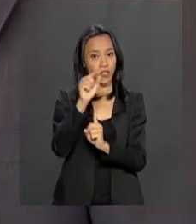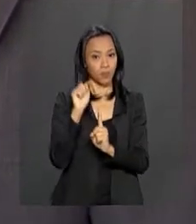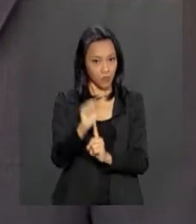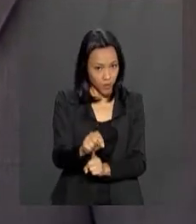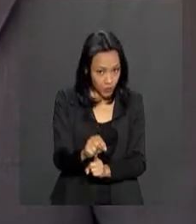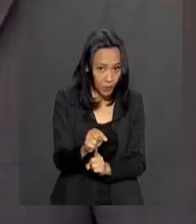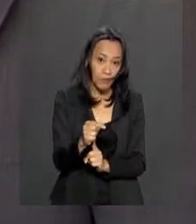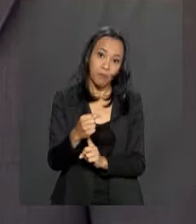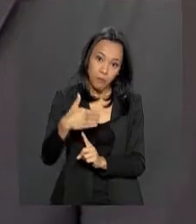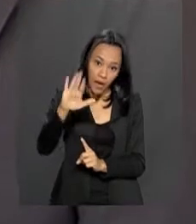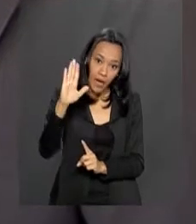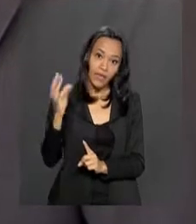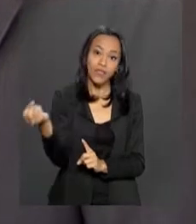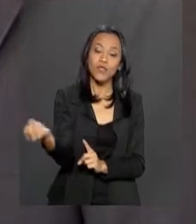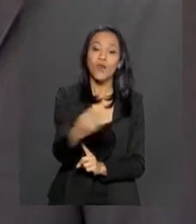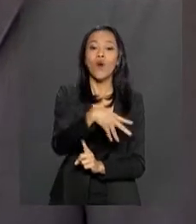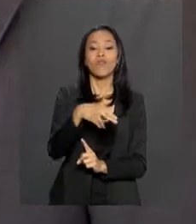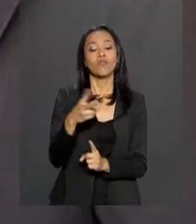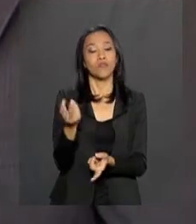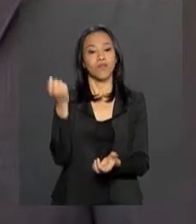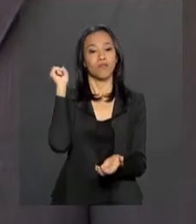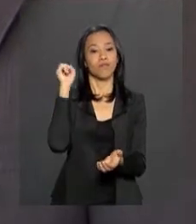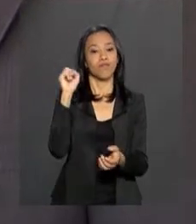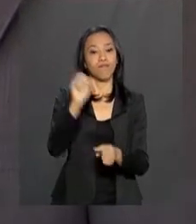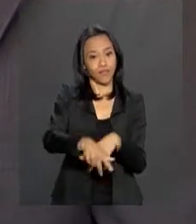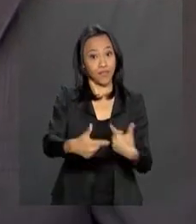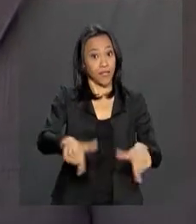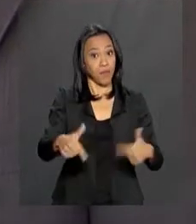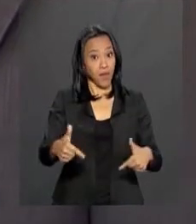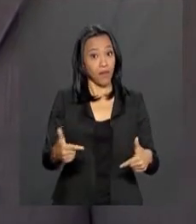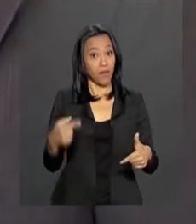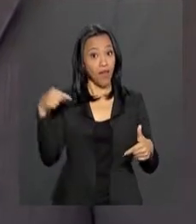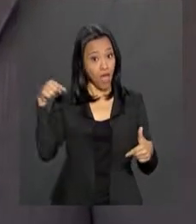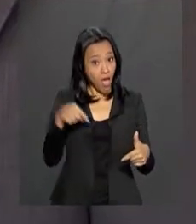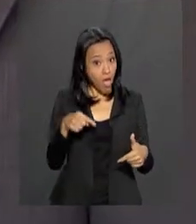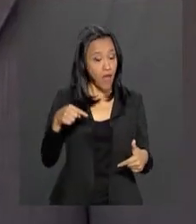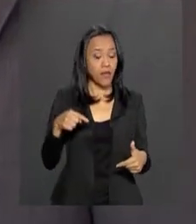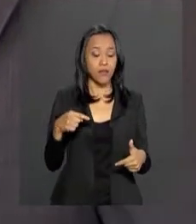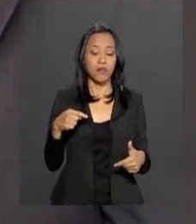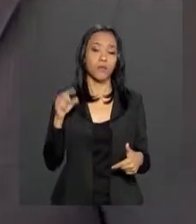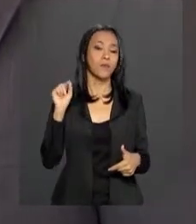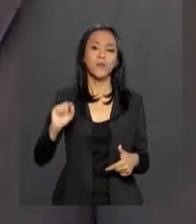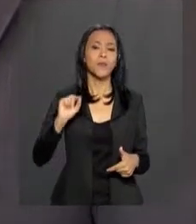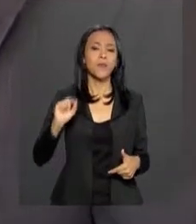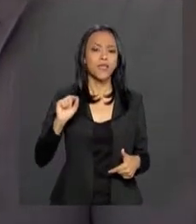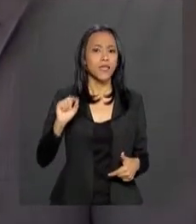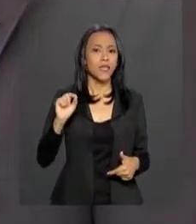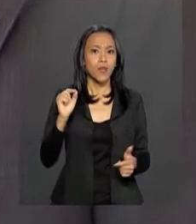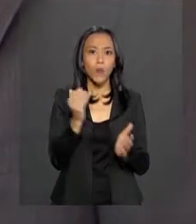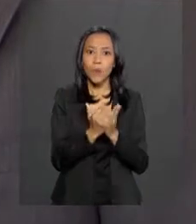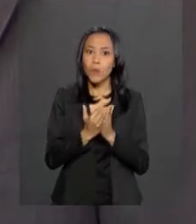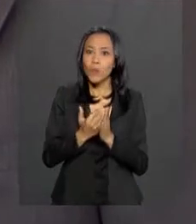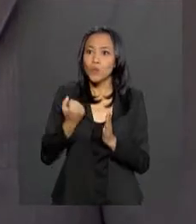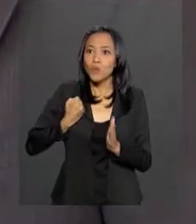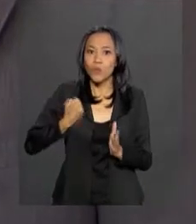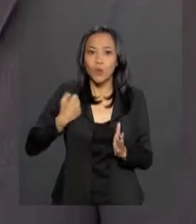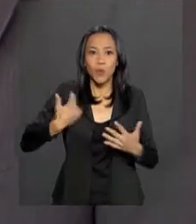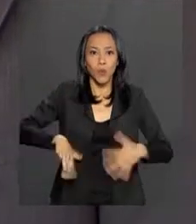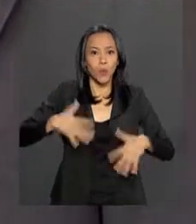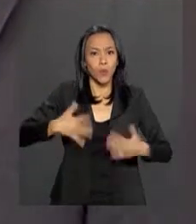137.336 novos empregos é o maior índice de setembro